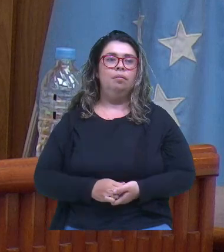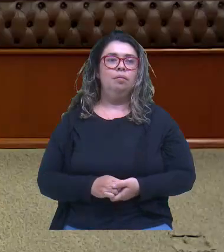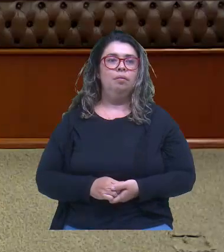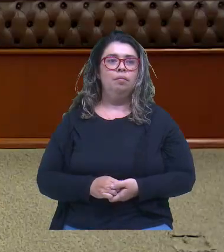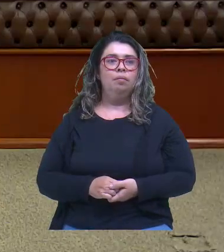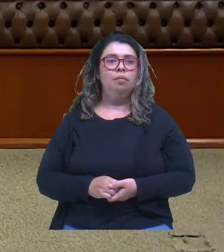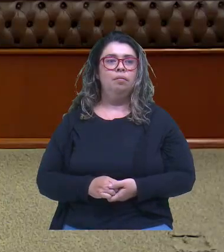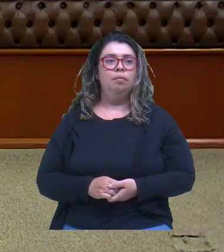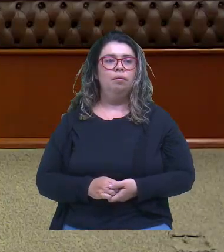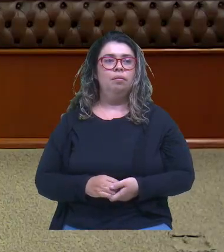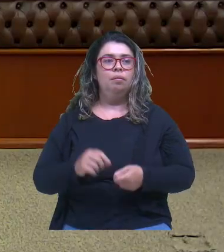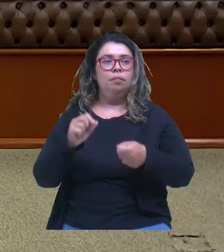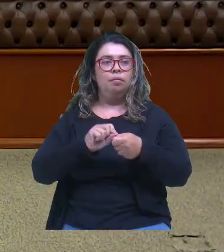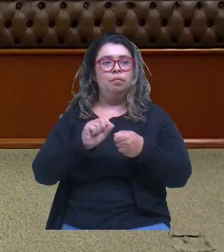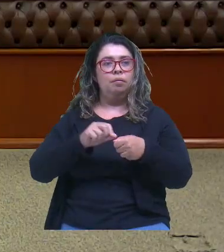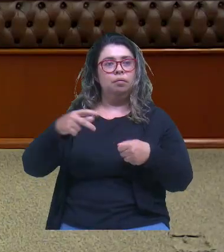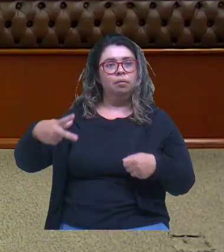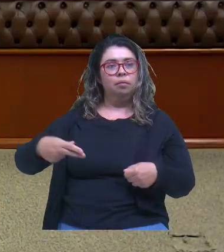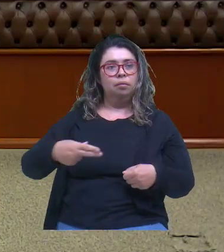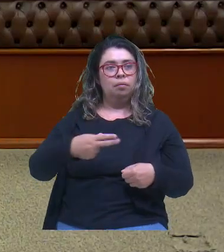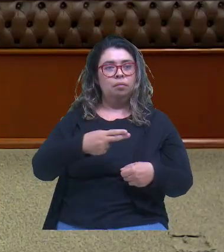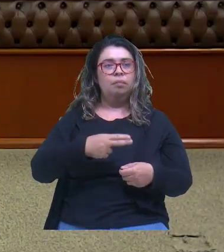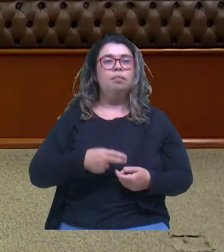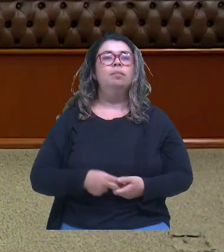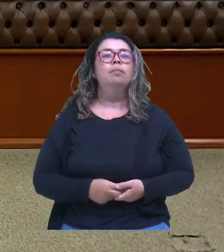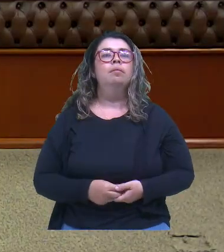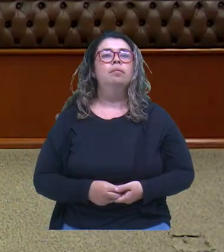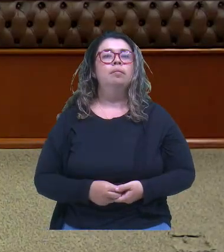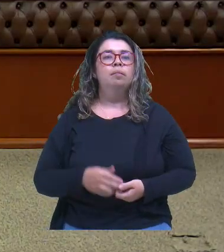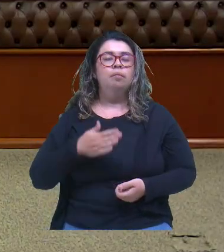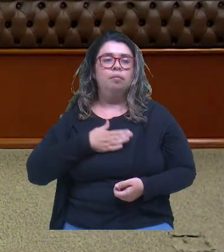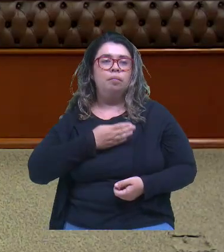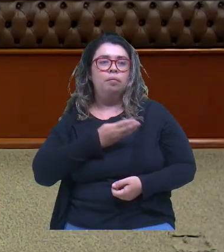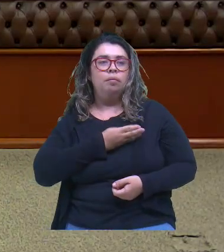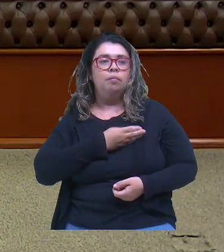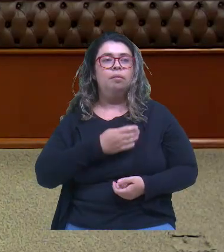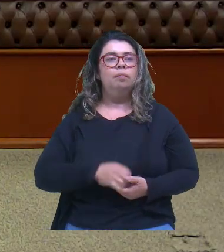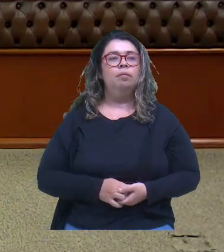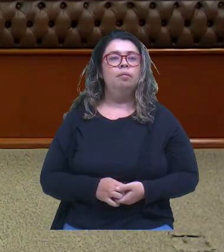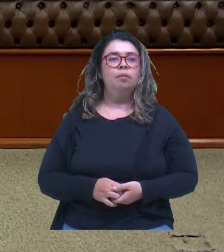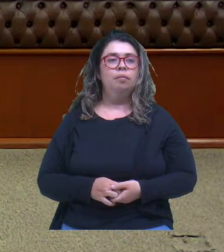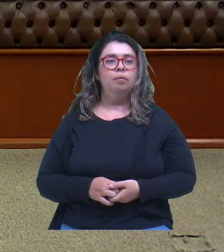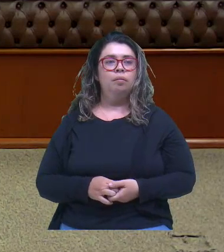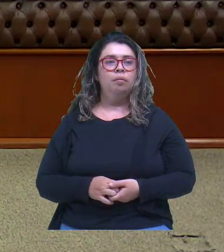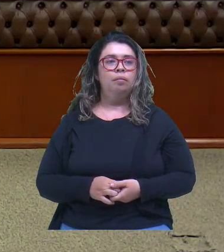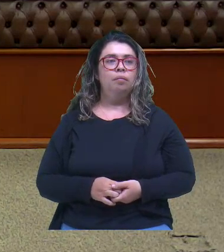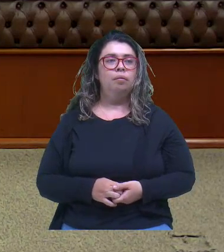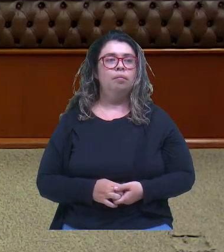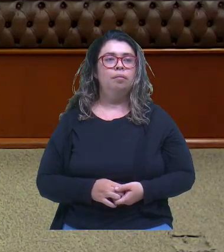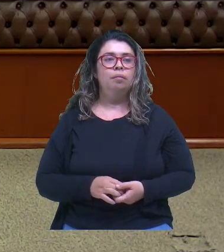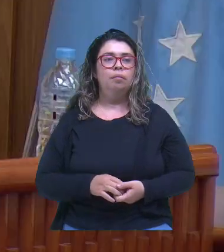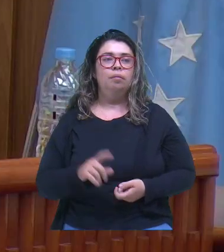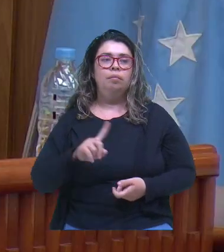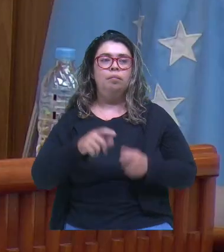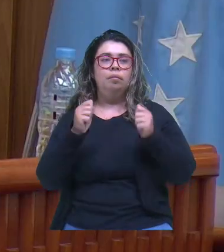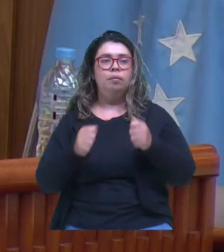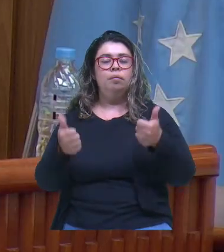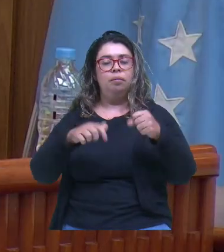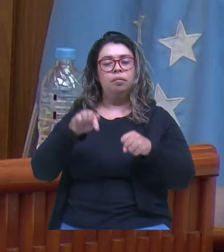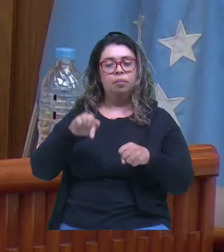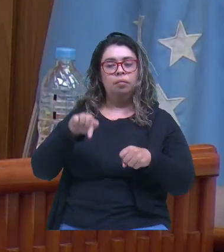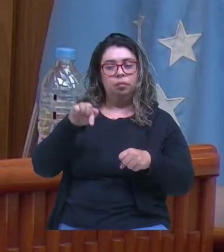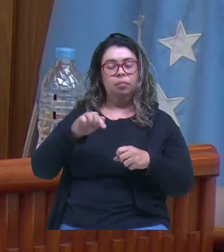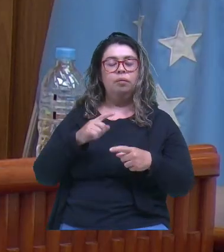foi submetido a uma cirurgia muito delicada, meu amigo, meu irmão de muito tempo também, não pôde estar aqui só por esse